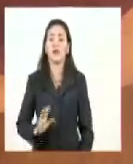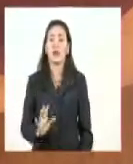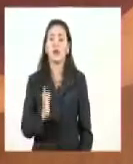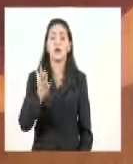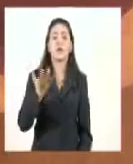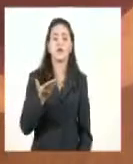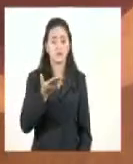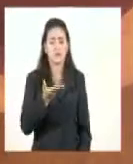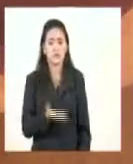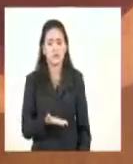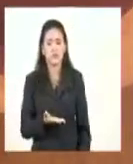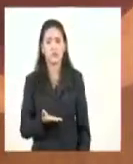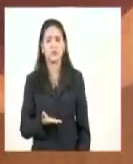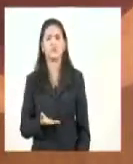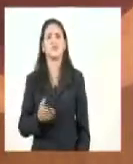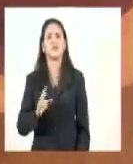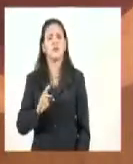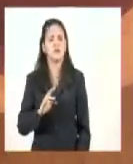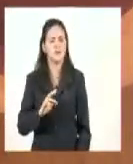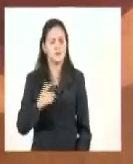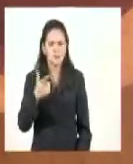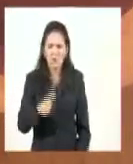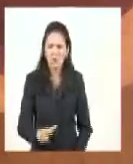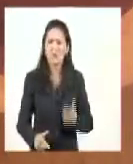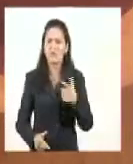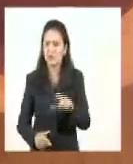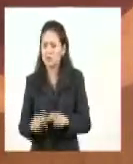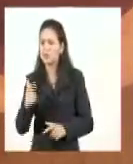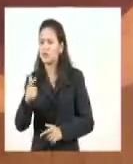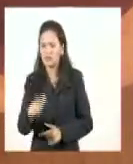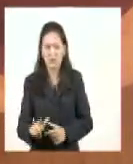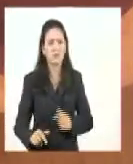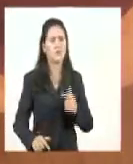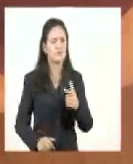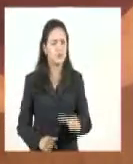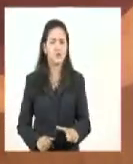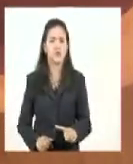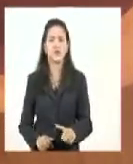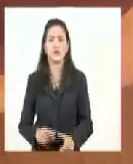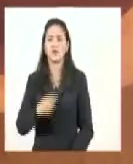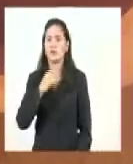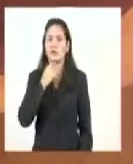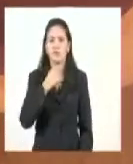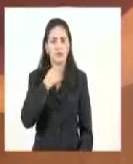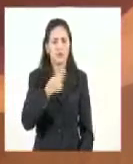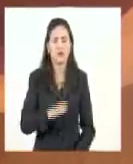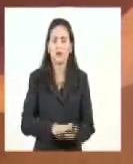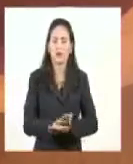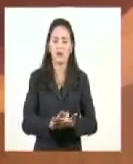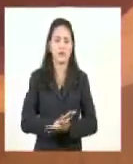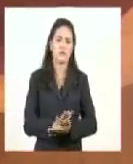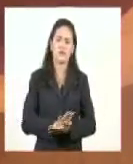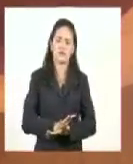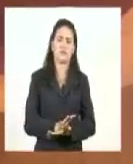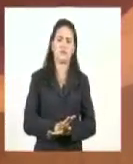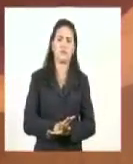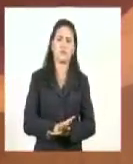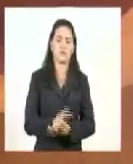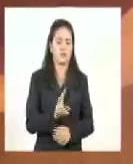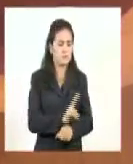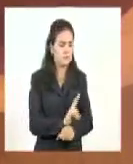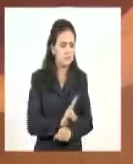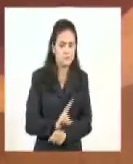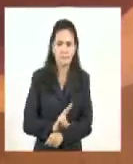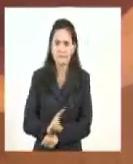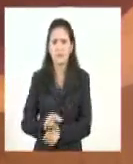isso com várias e várias crianças e ninguém toma uma posição. A Vigilância Sanitária, na gestão de